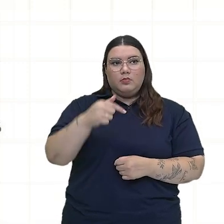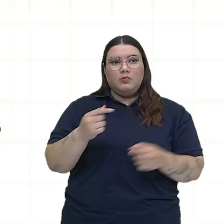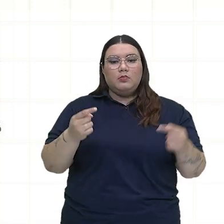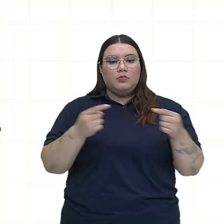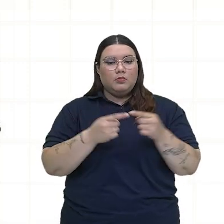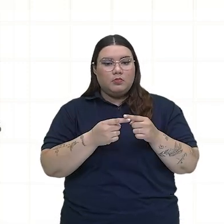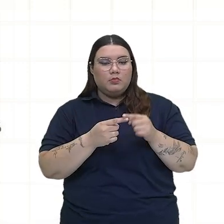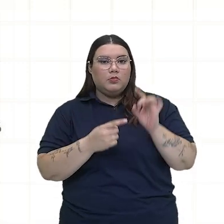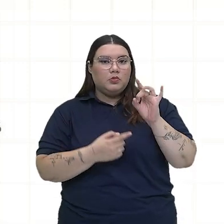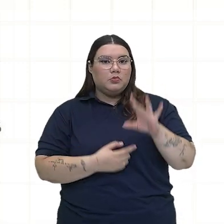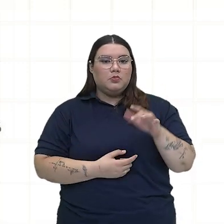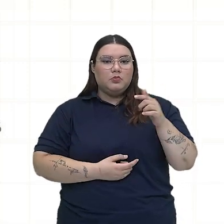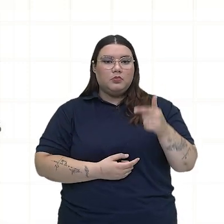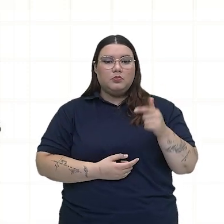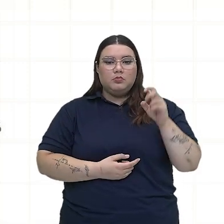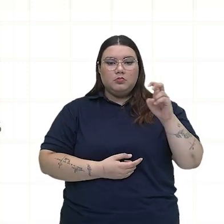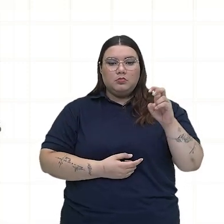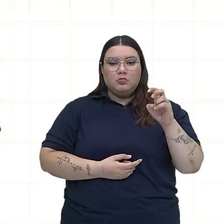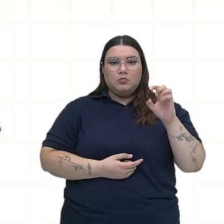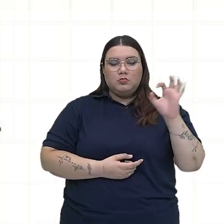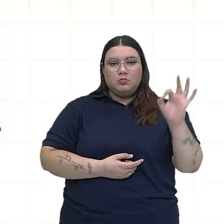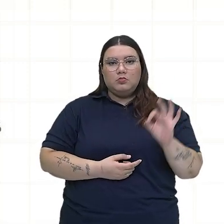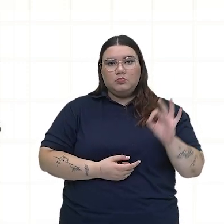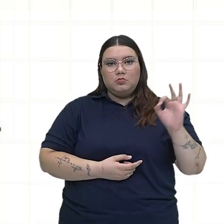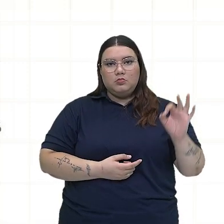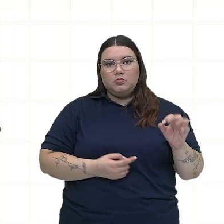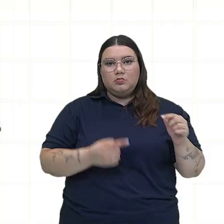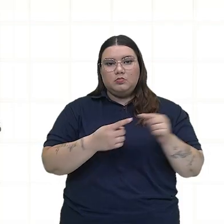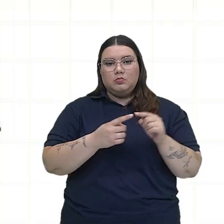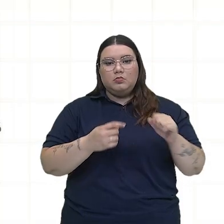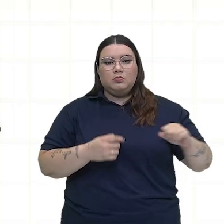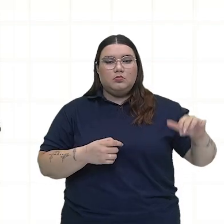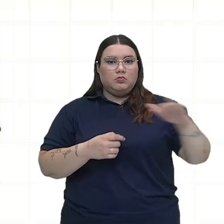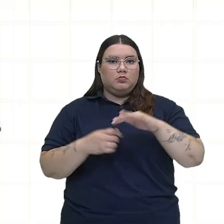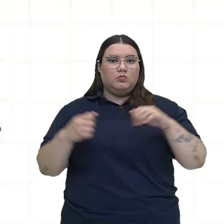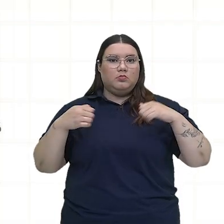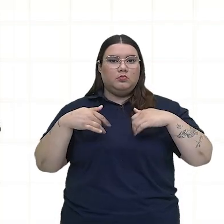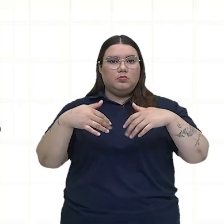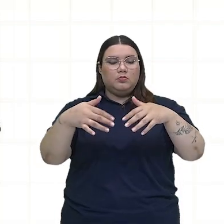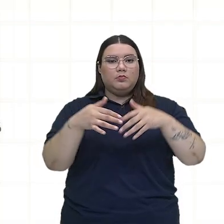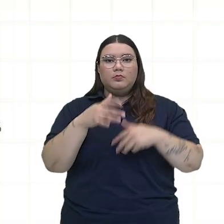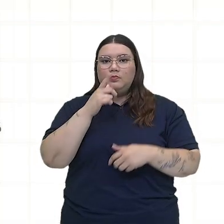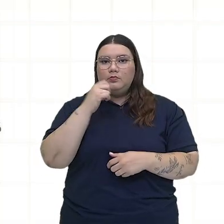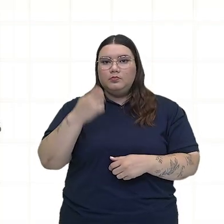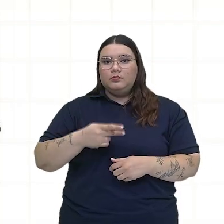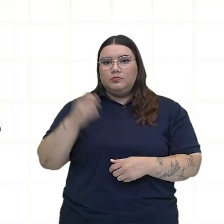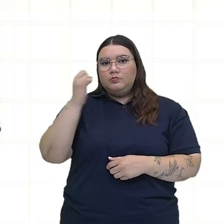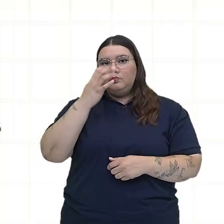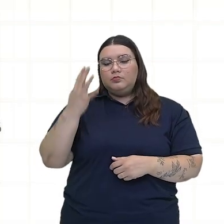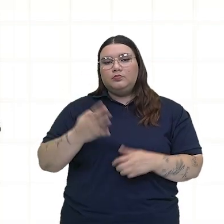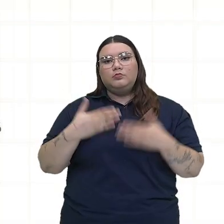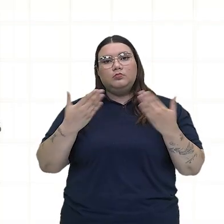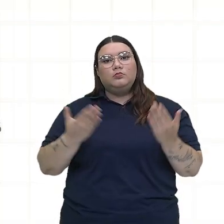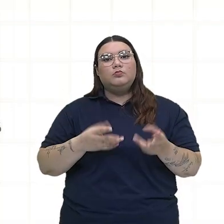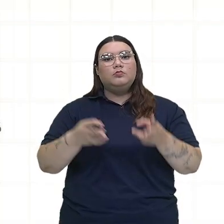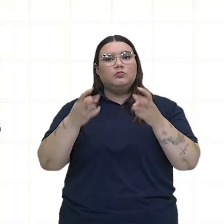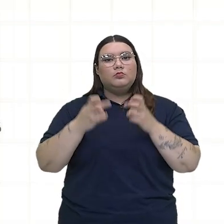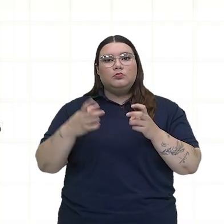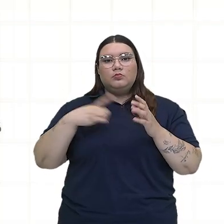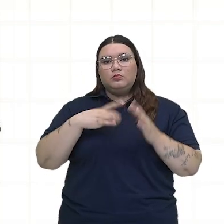com apenas 25% das áreas irrigadas no Brasil. A gente vê o